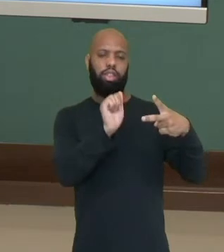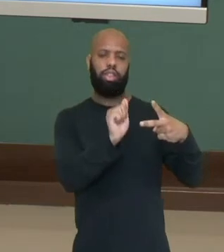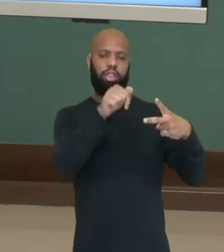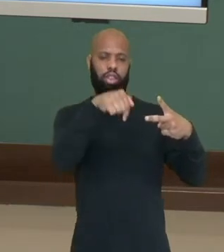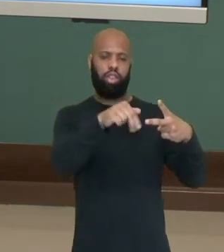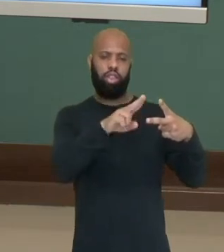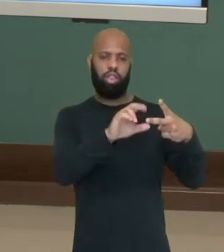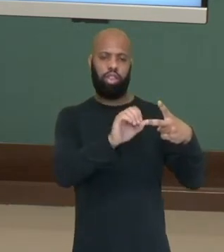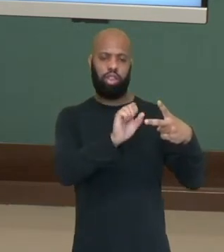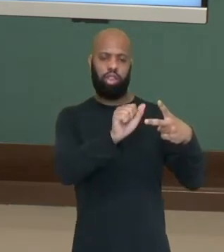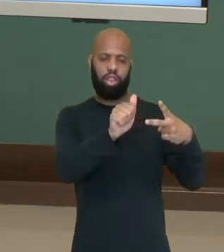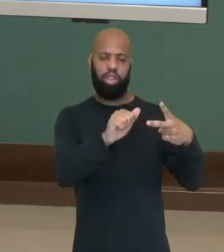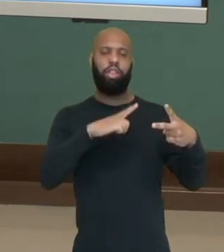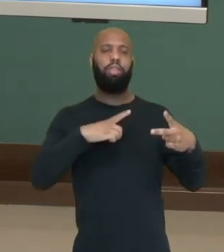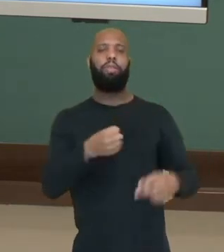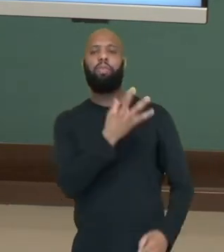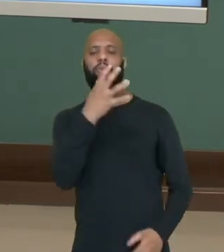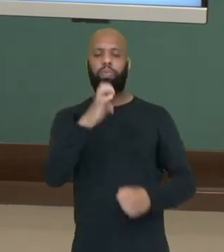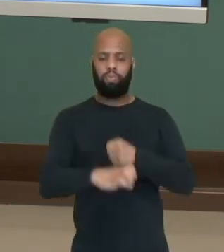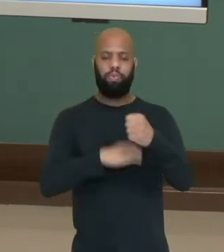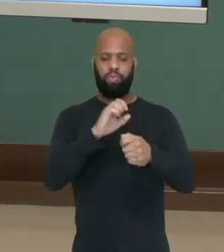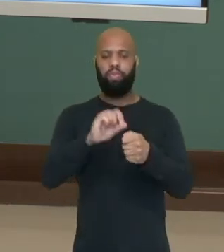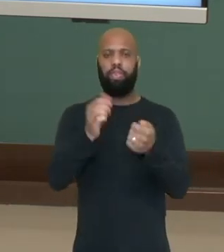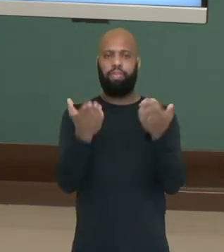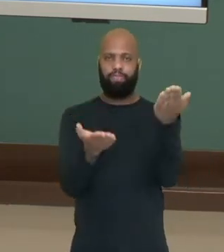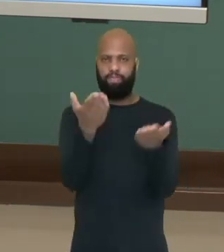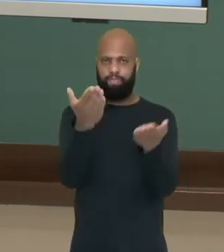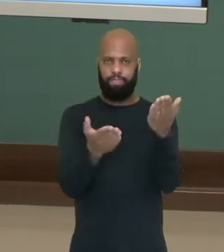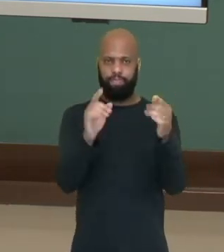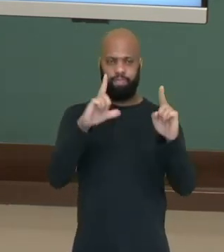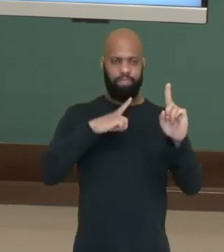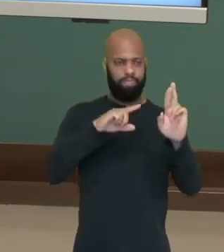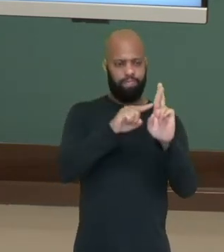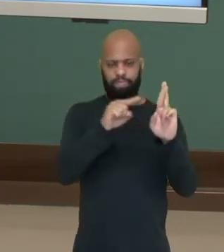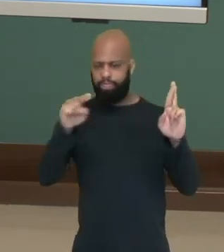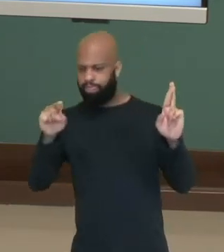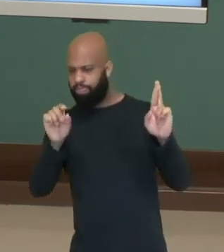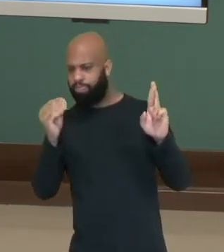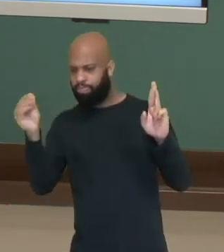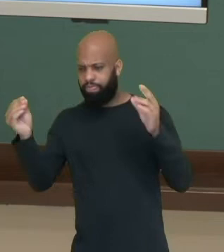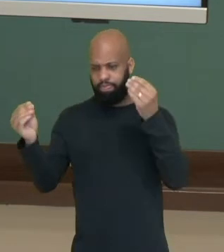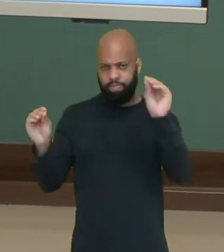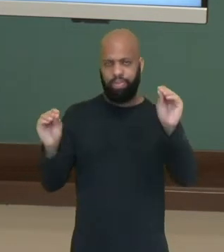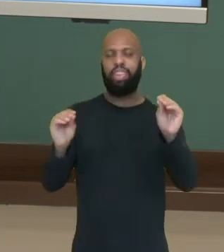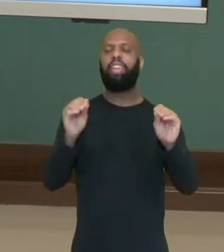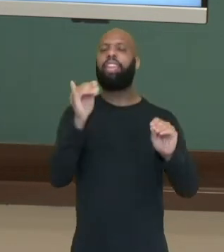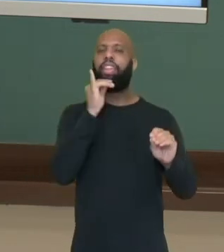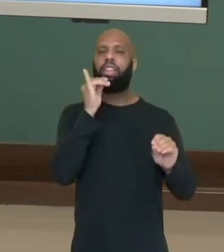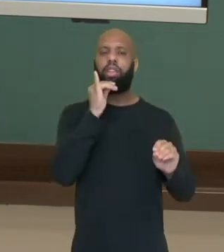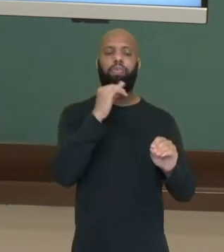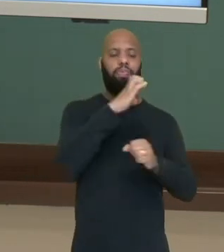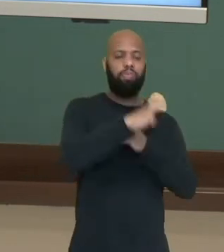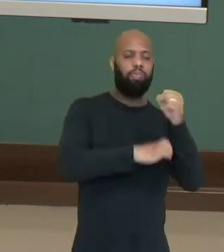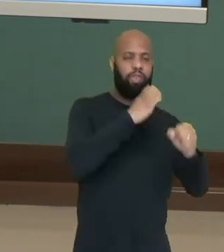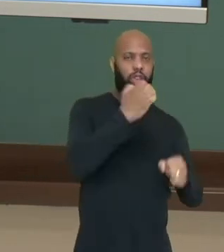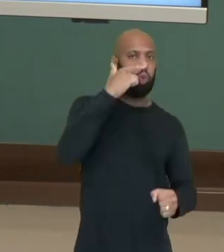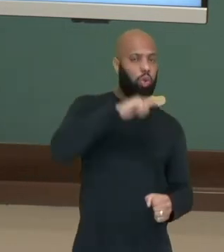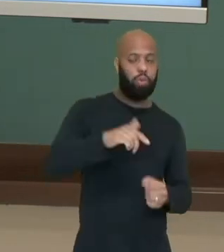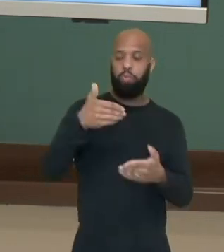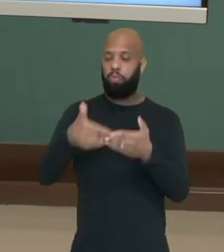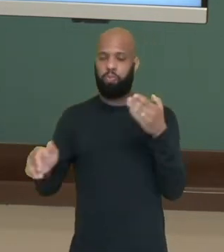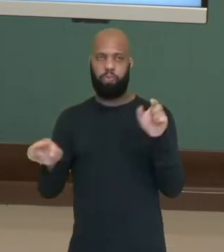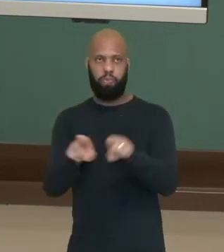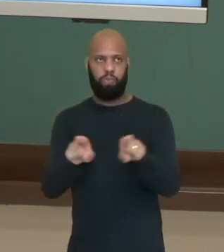estão envolvidos ali e fazer o balanceamento colocando quantidades iguais de elétrons ganhos e perdidos nas